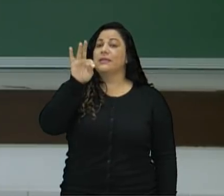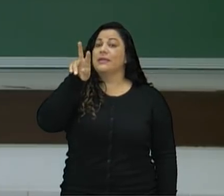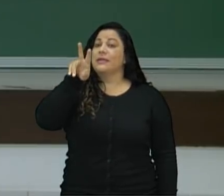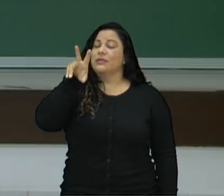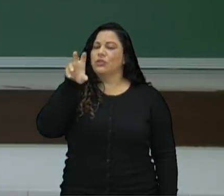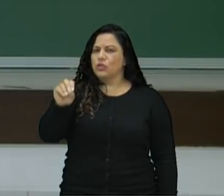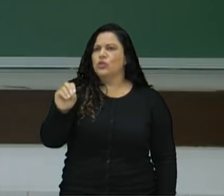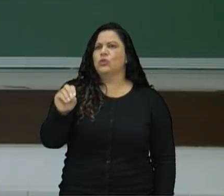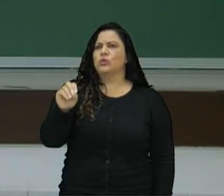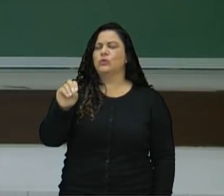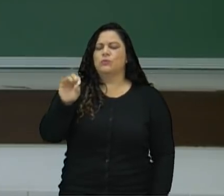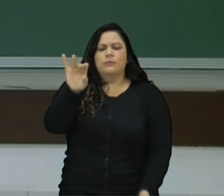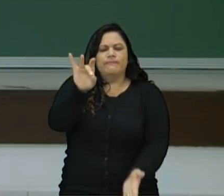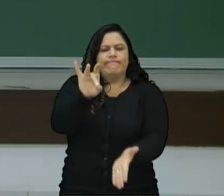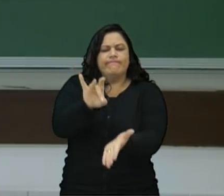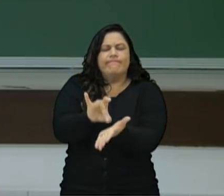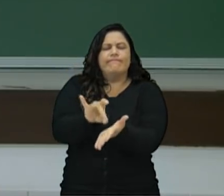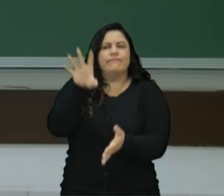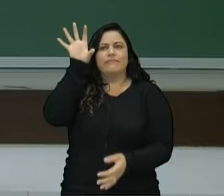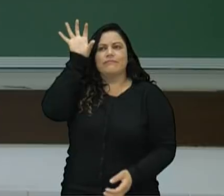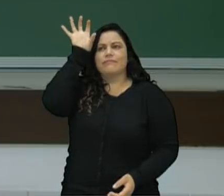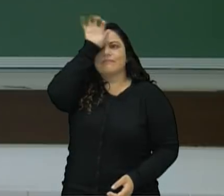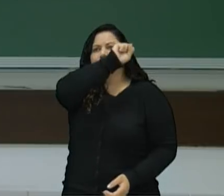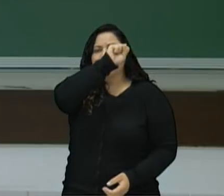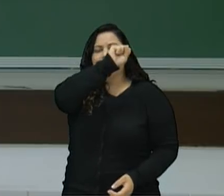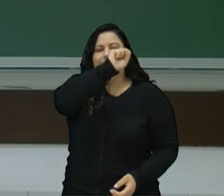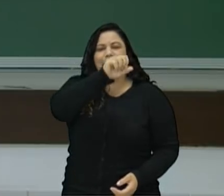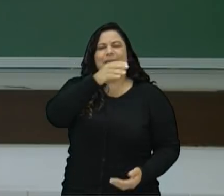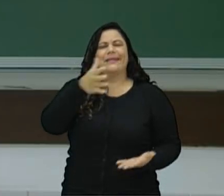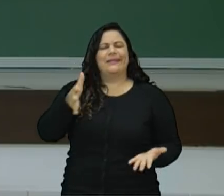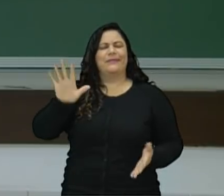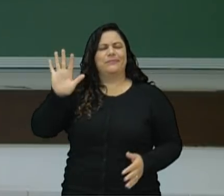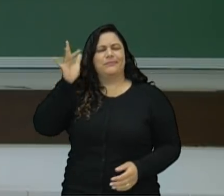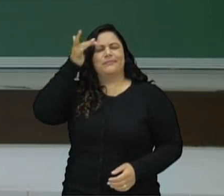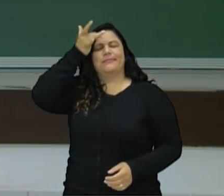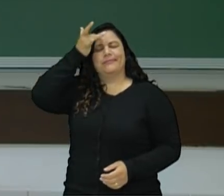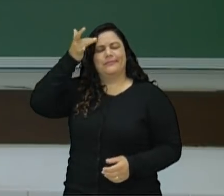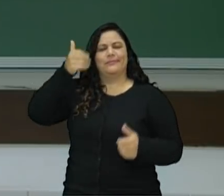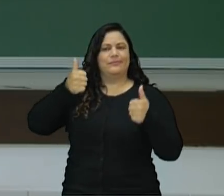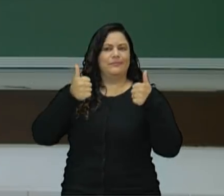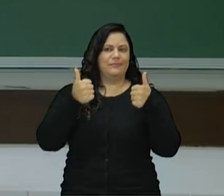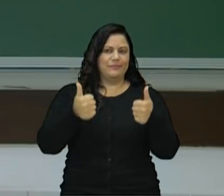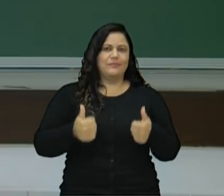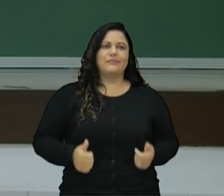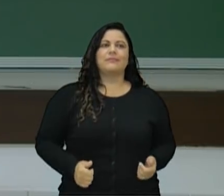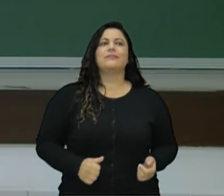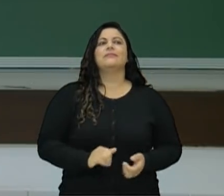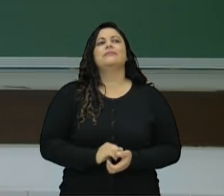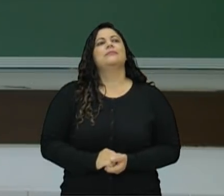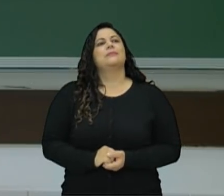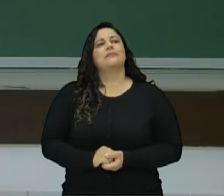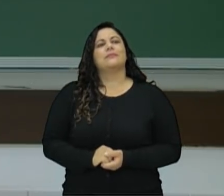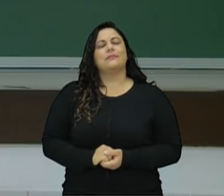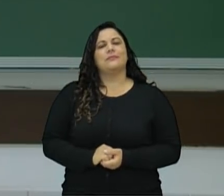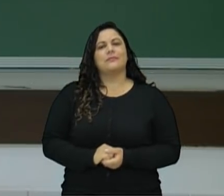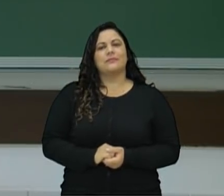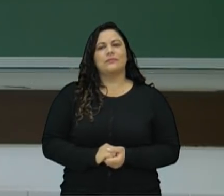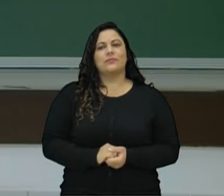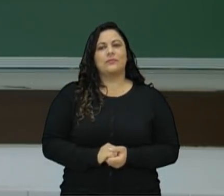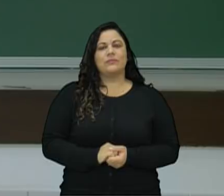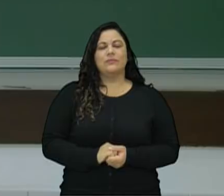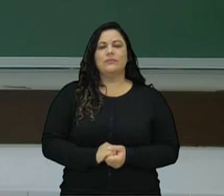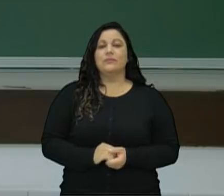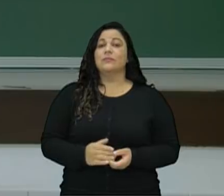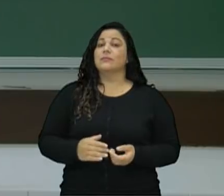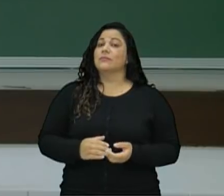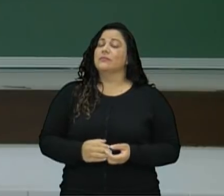fato aprender, memorizar, internalizar ali os conceitos das conjugações verbais, ok? Então, só para a gente fazer